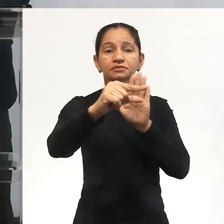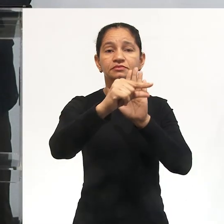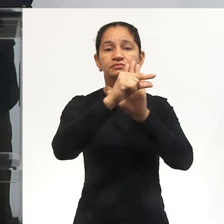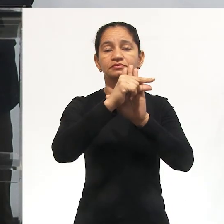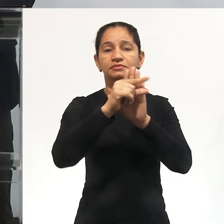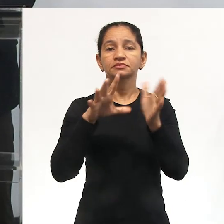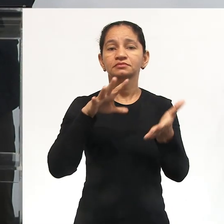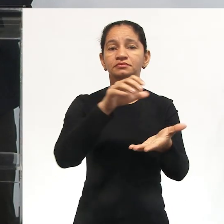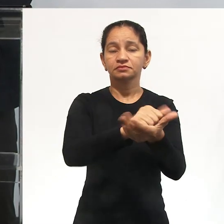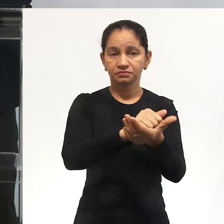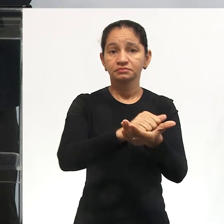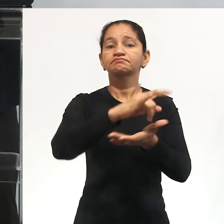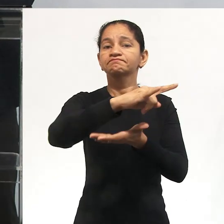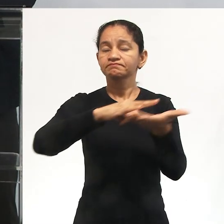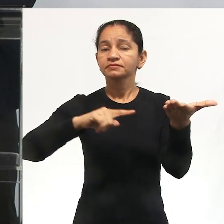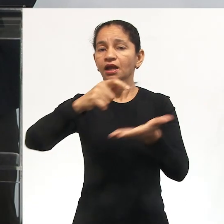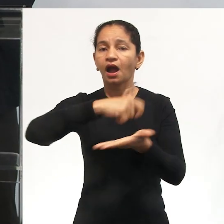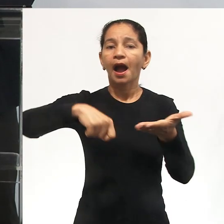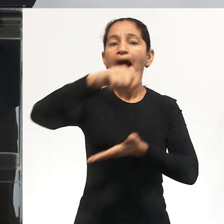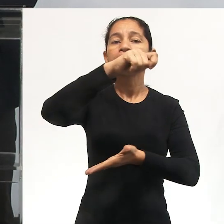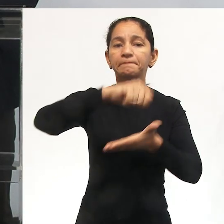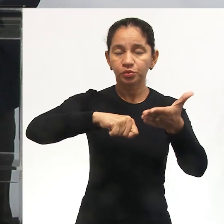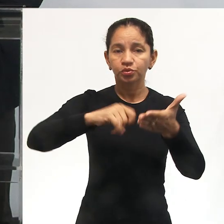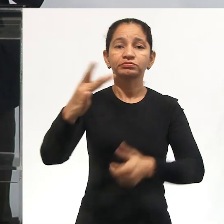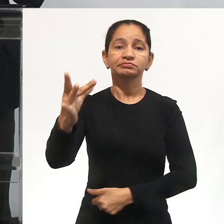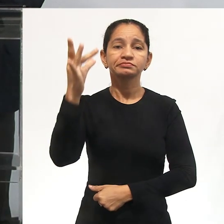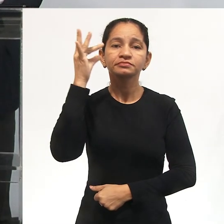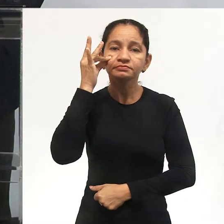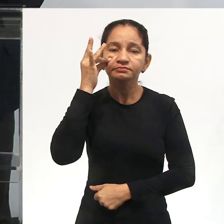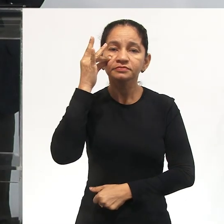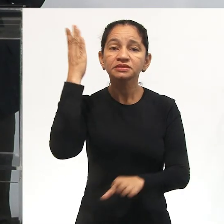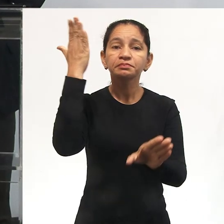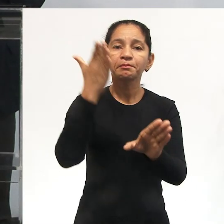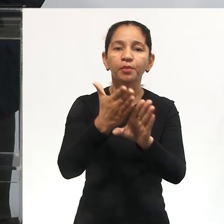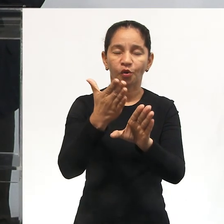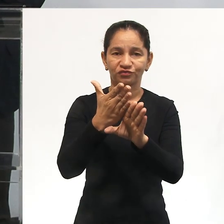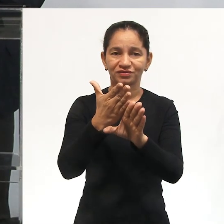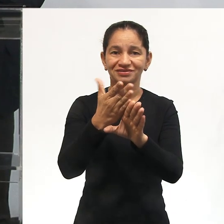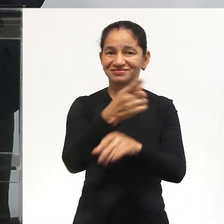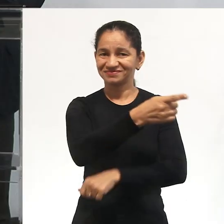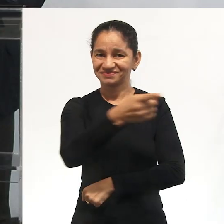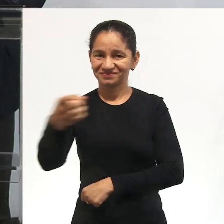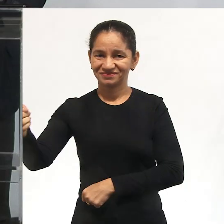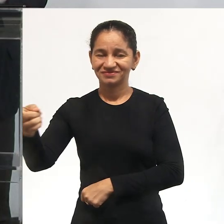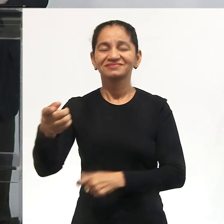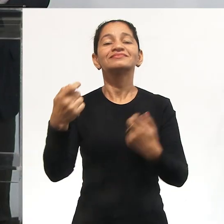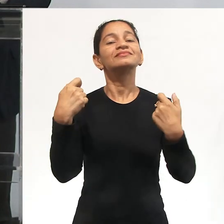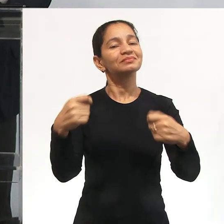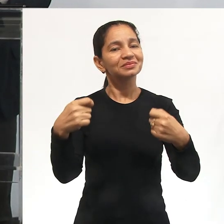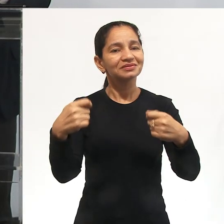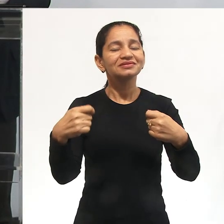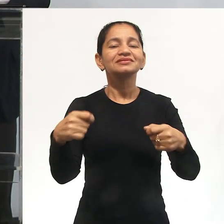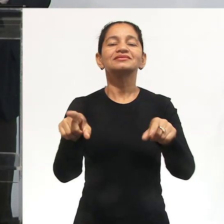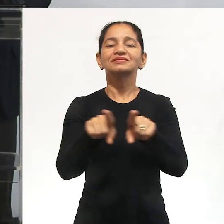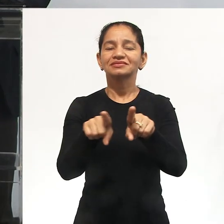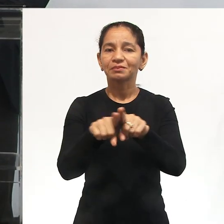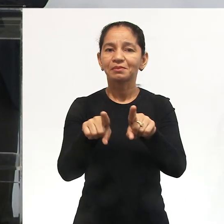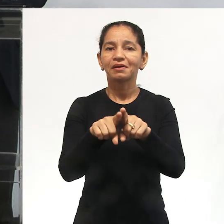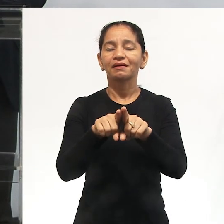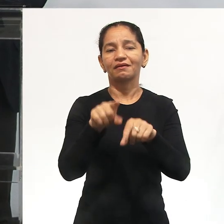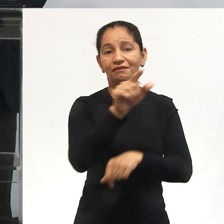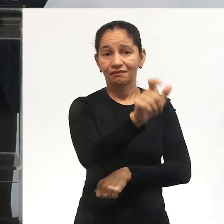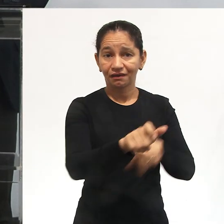registro de preços. É essa ata que atesta tanto o preço quanto o